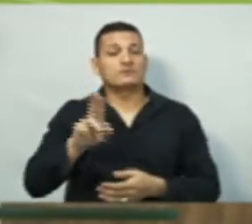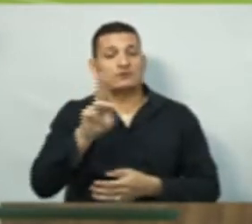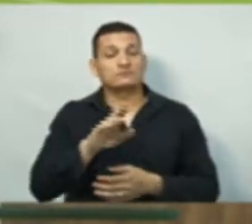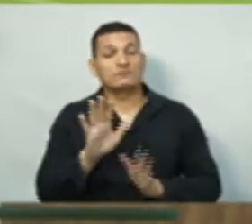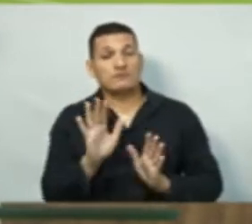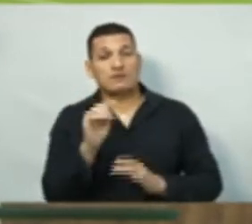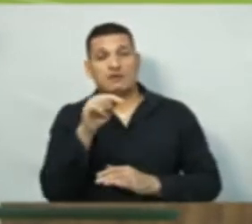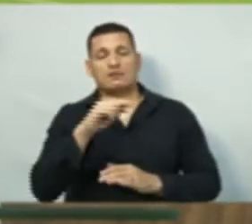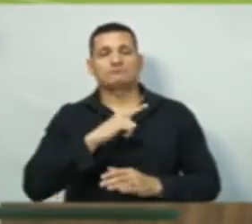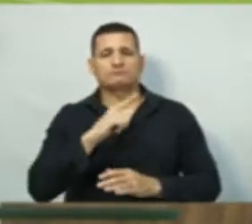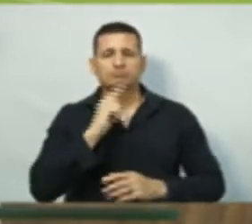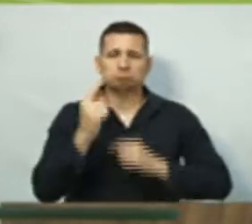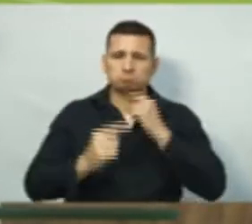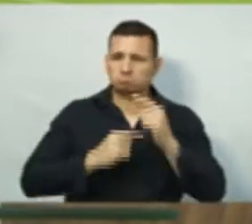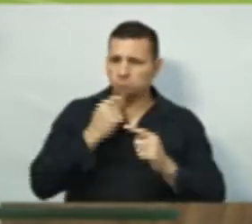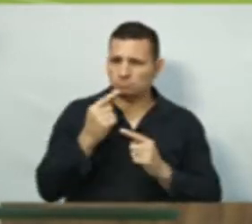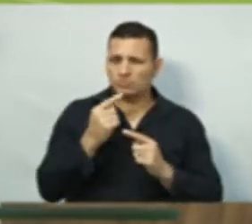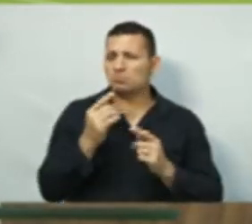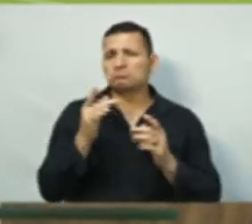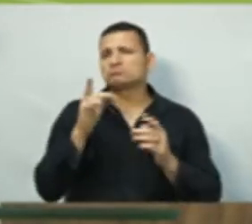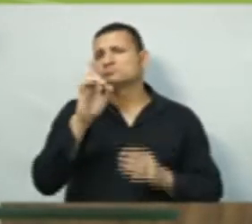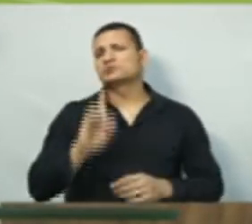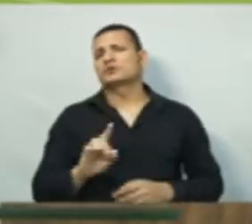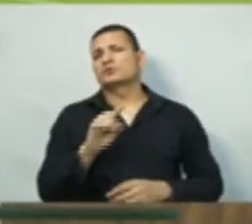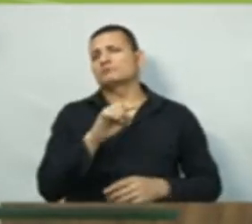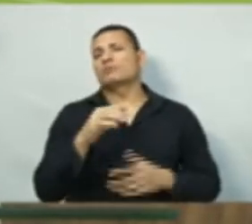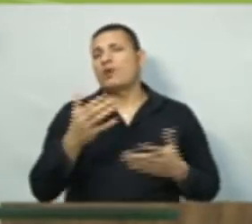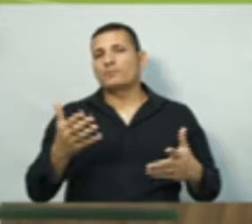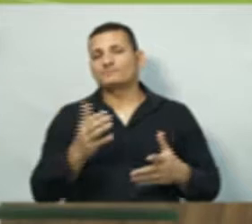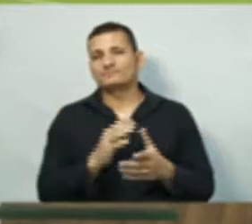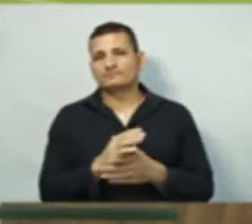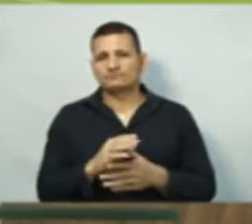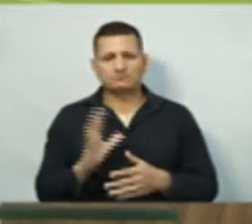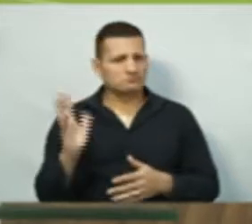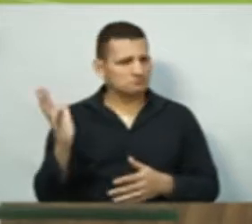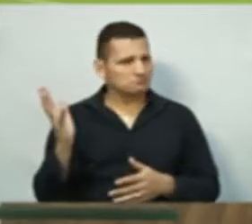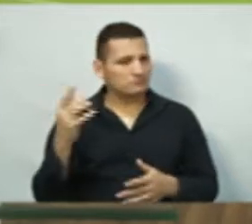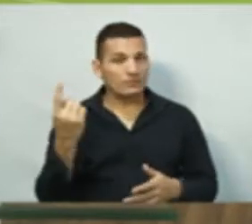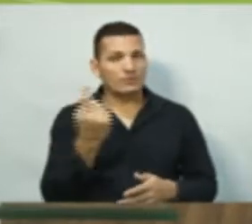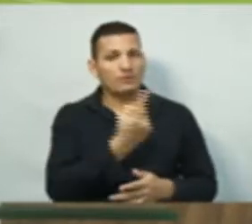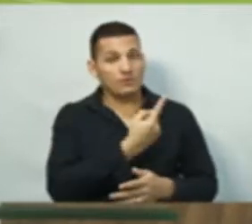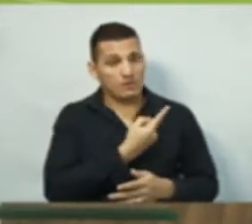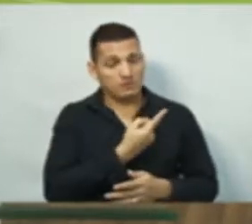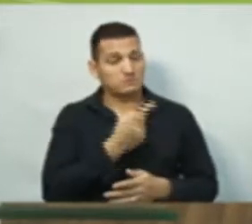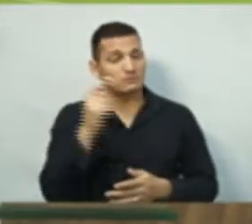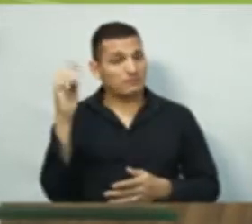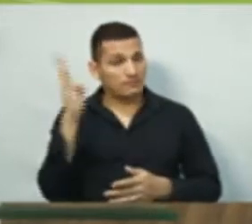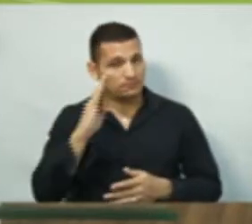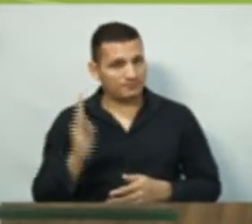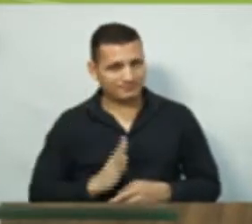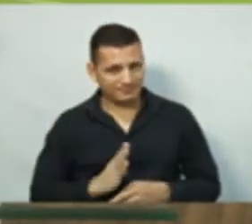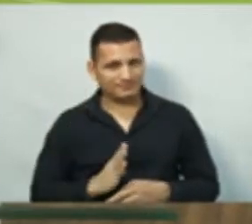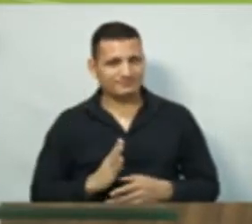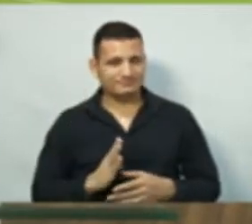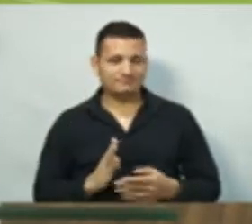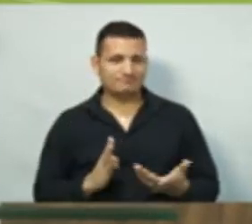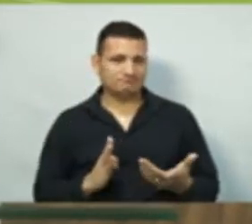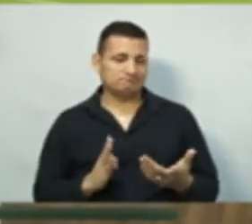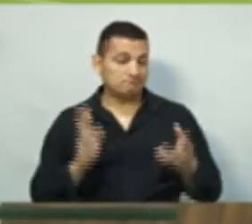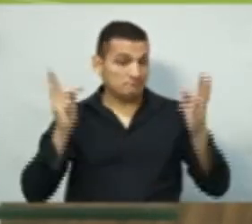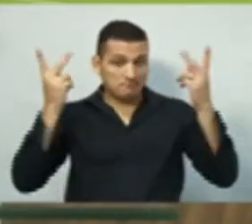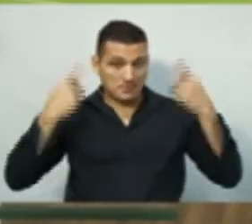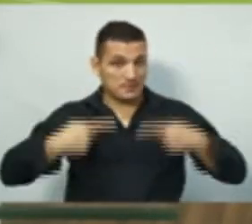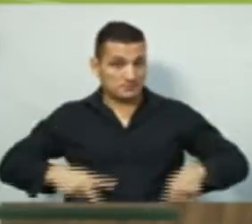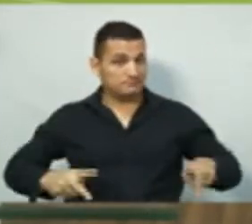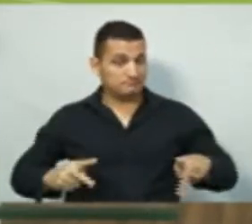muitas dúvidas. Que direitos são esses? Será que nós, brasileiros, seres